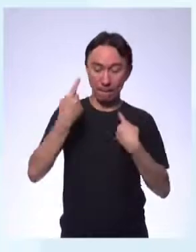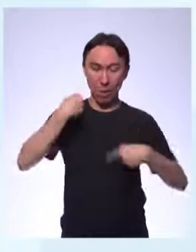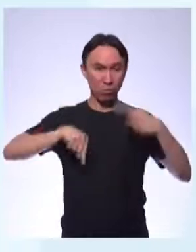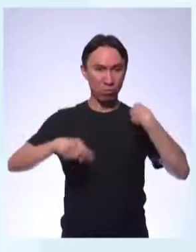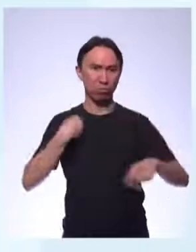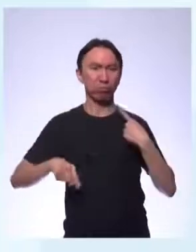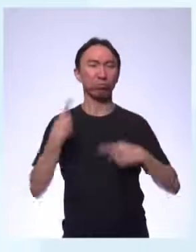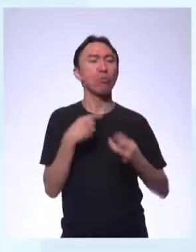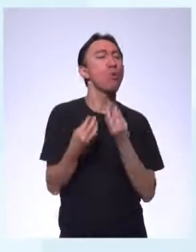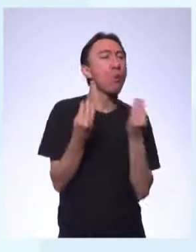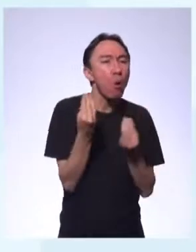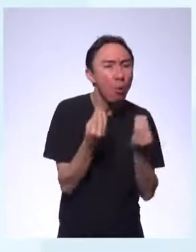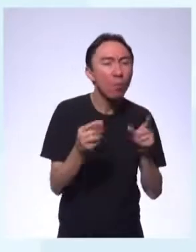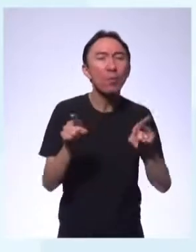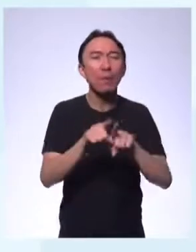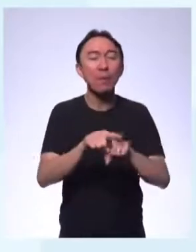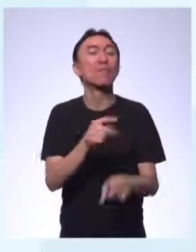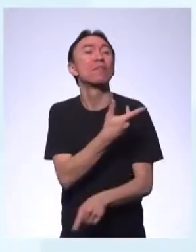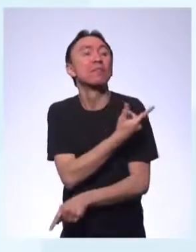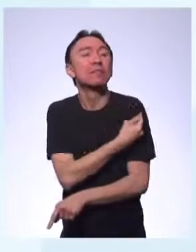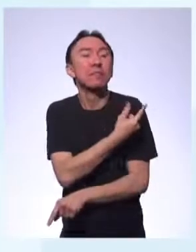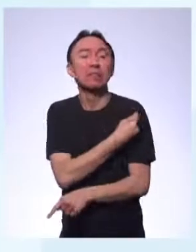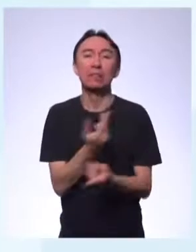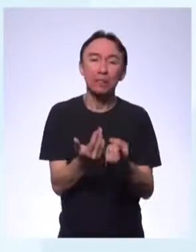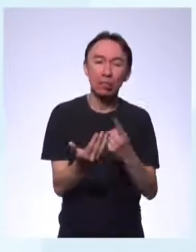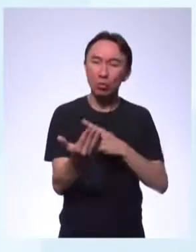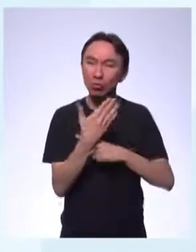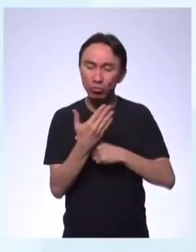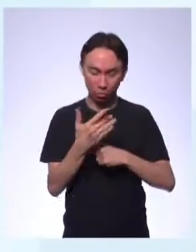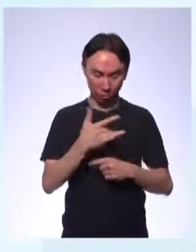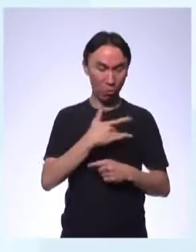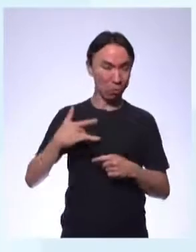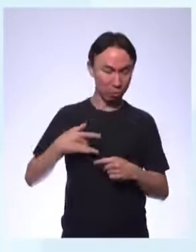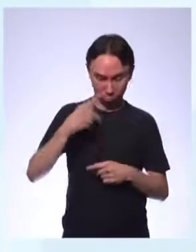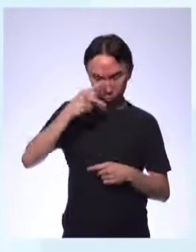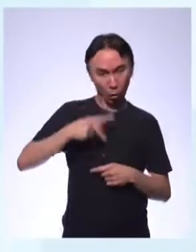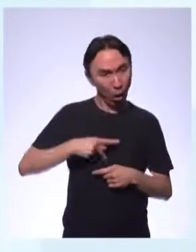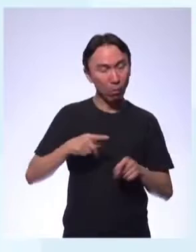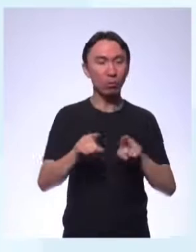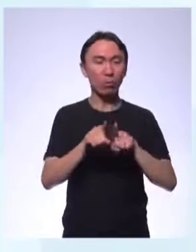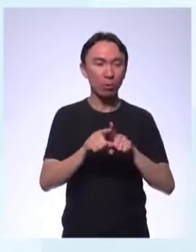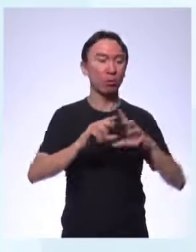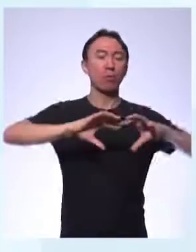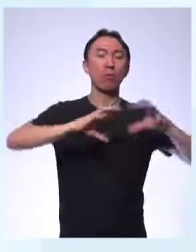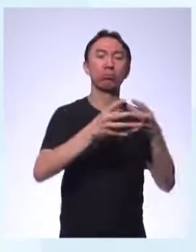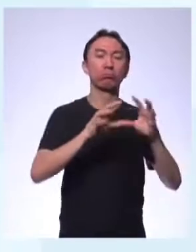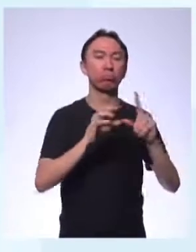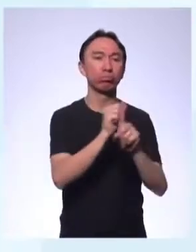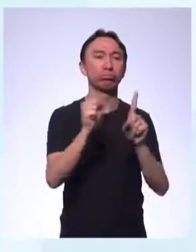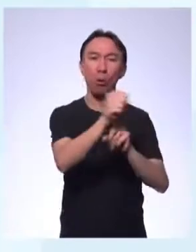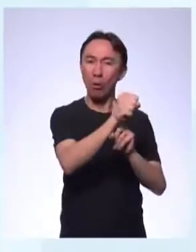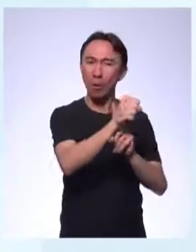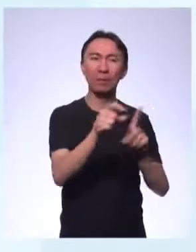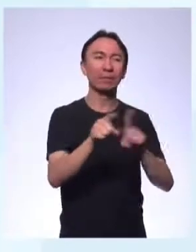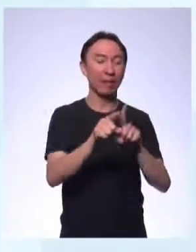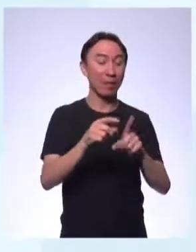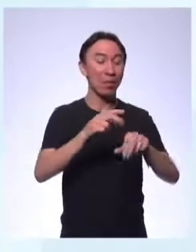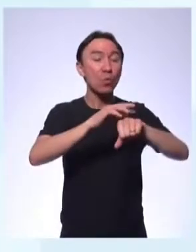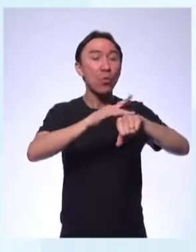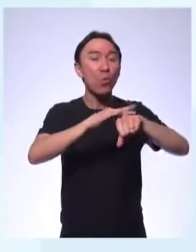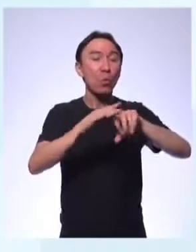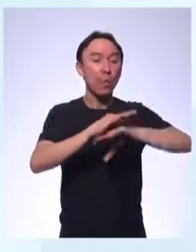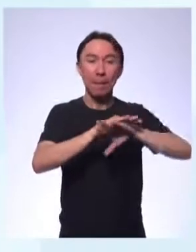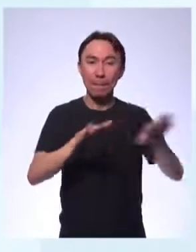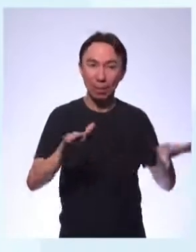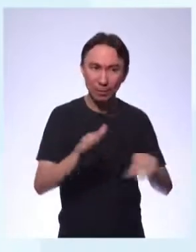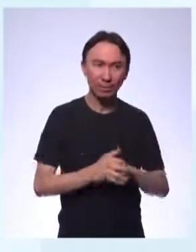papel histórico da vacinação para a manutenção da saúde individual e coletiva e a erradicação de doenças. E também